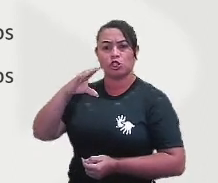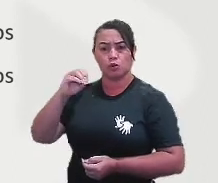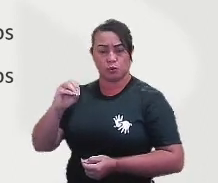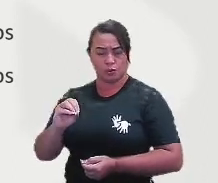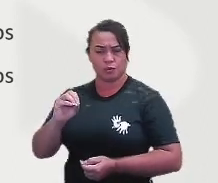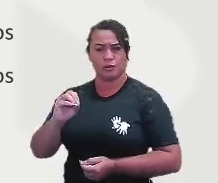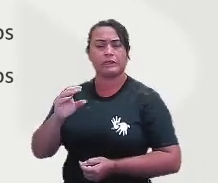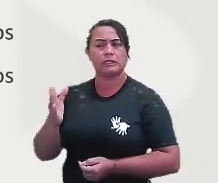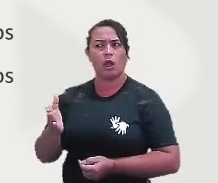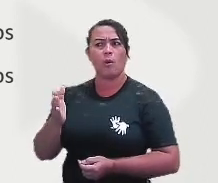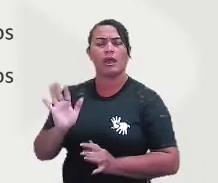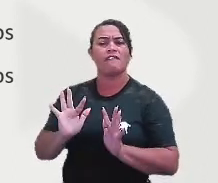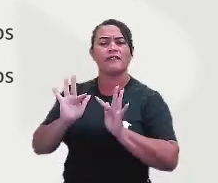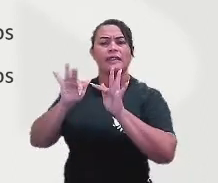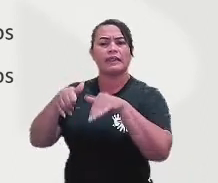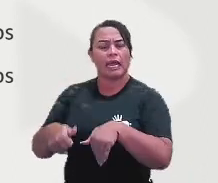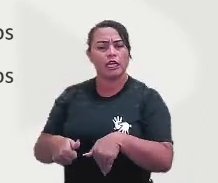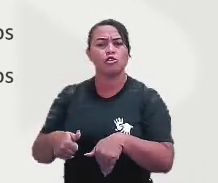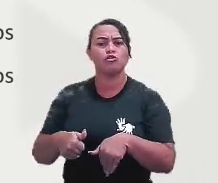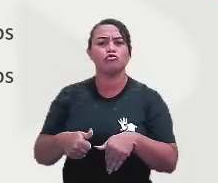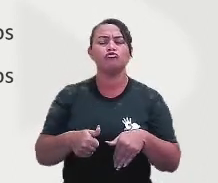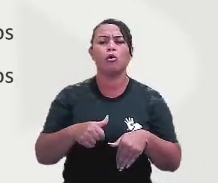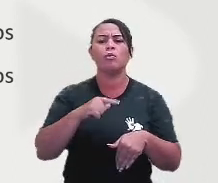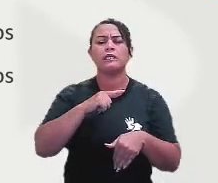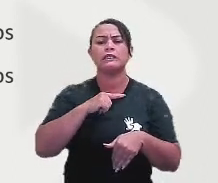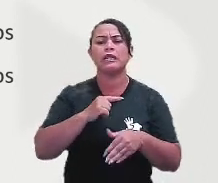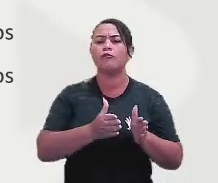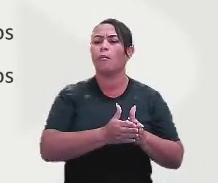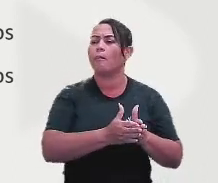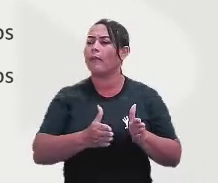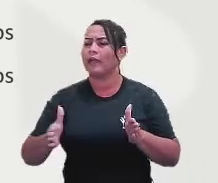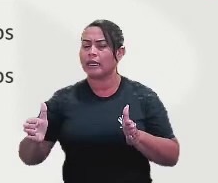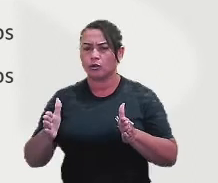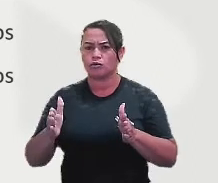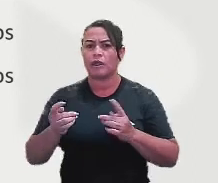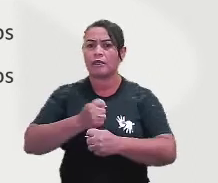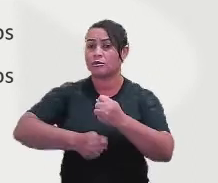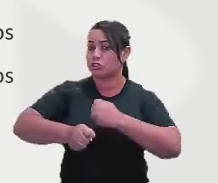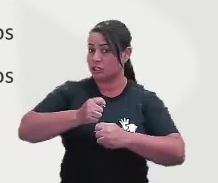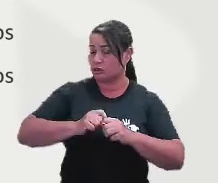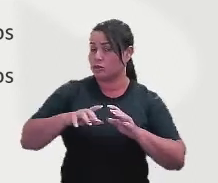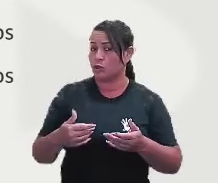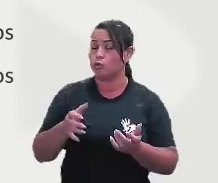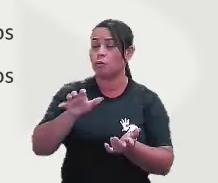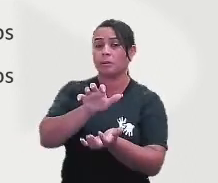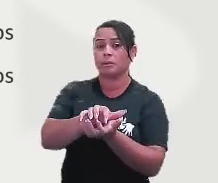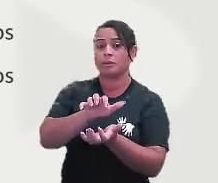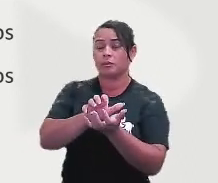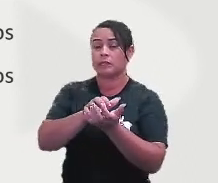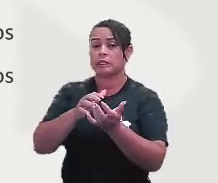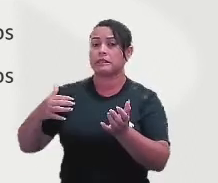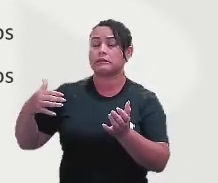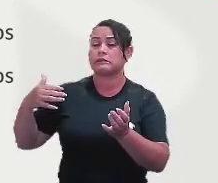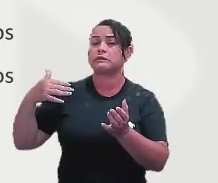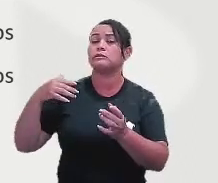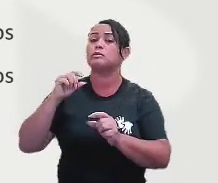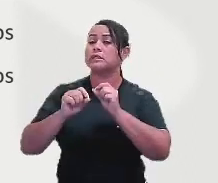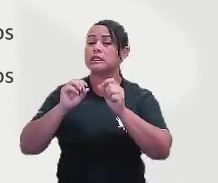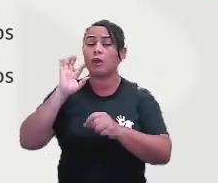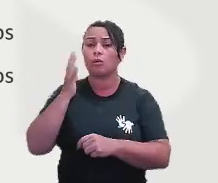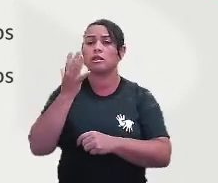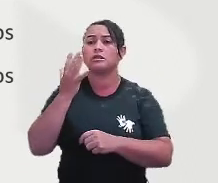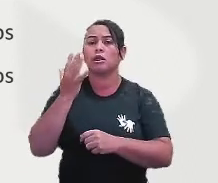período administrativo em 1644, os pernambucanos romperam definitivamente